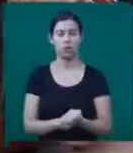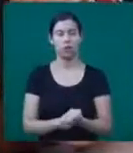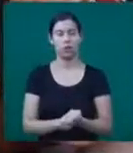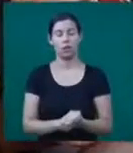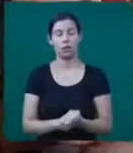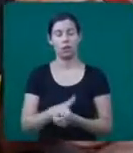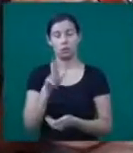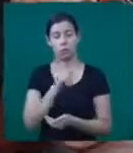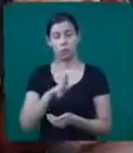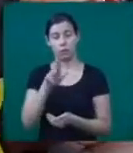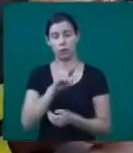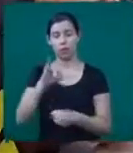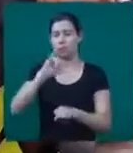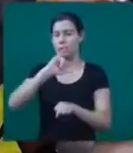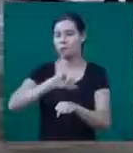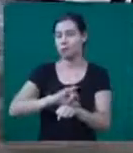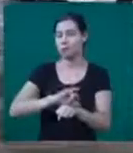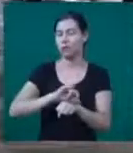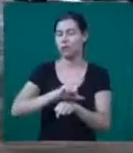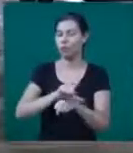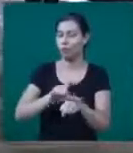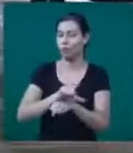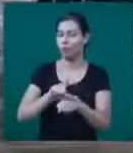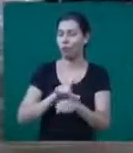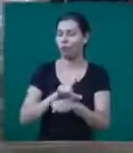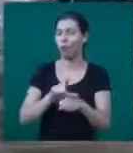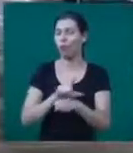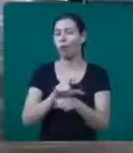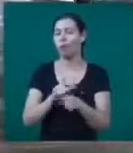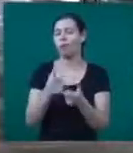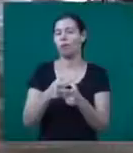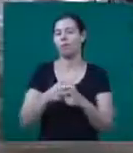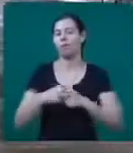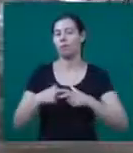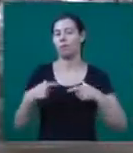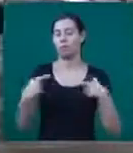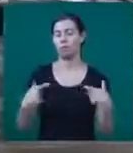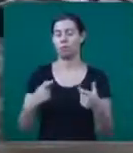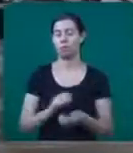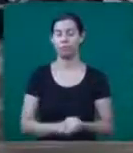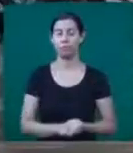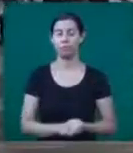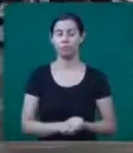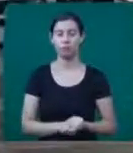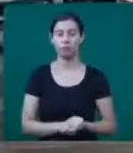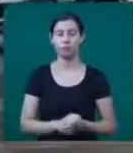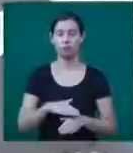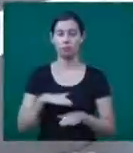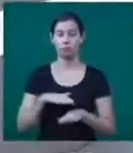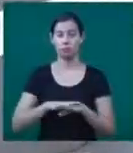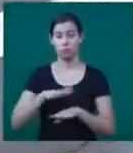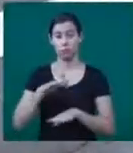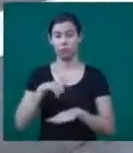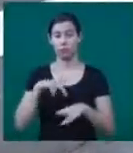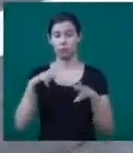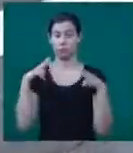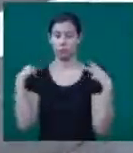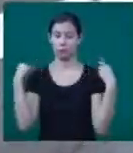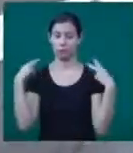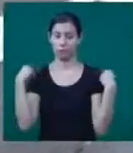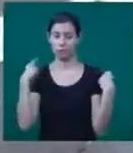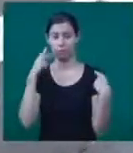tem e a quantidade de comércio. Mas existem motoristas que consideram o trânsito local complicado. Os